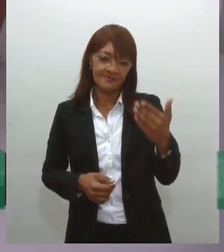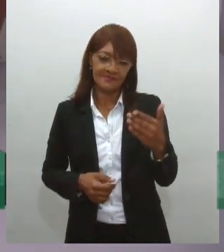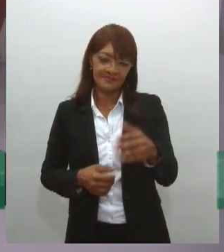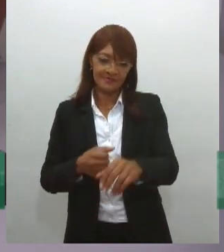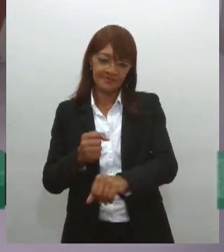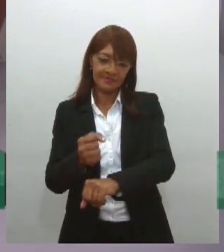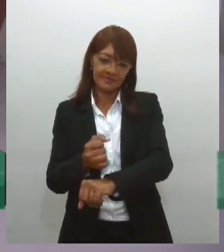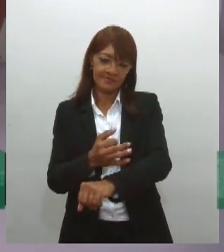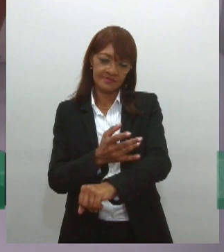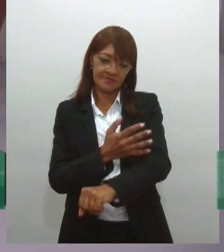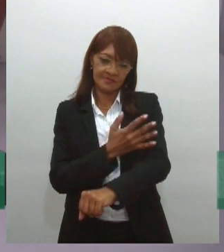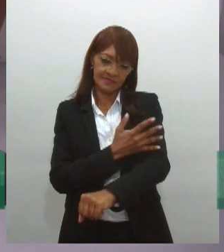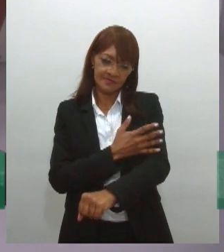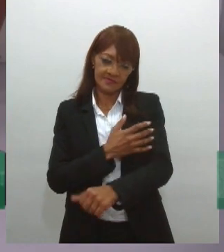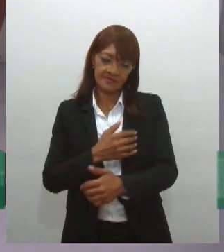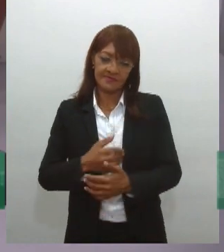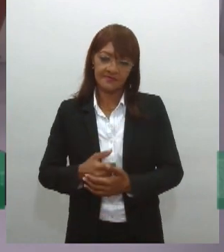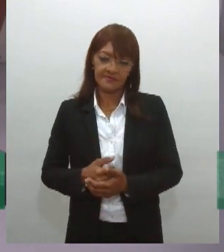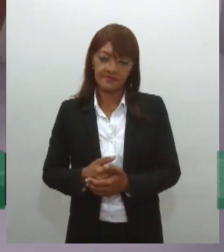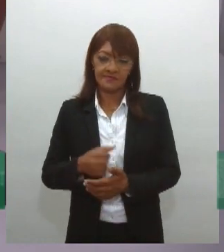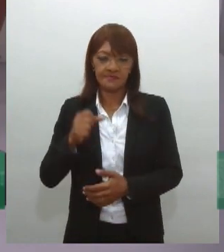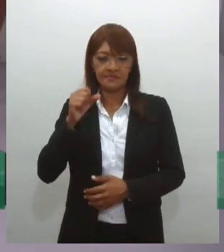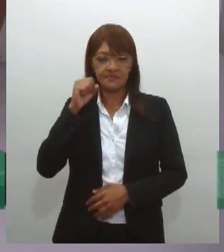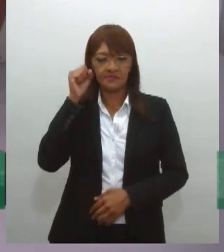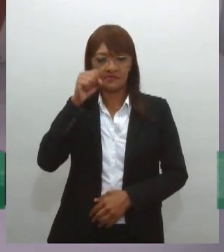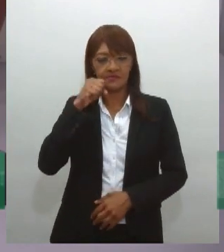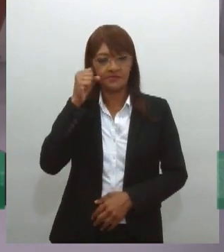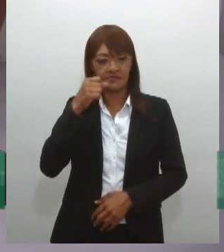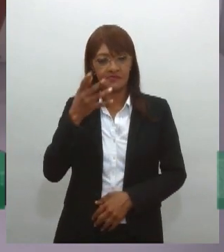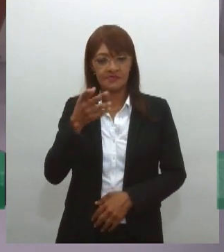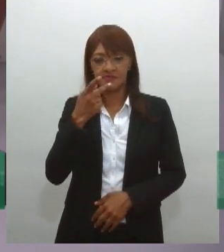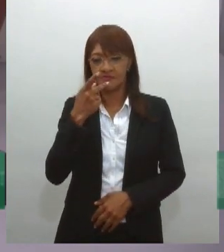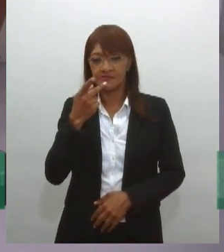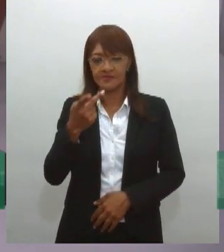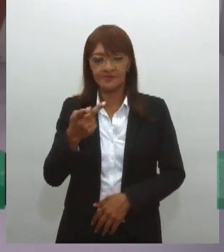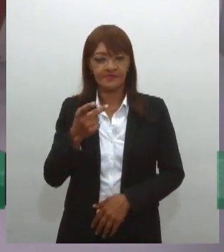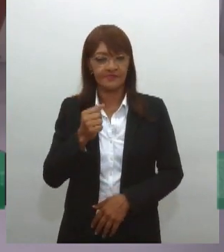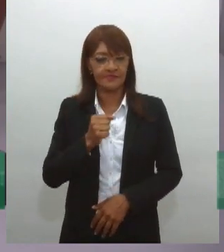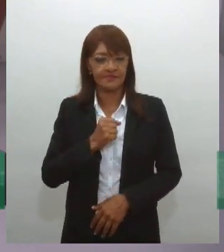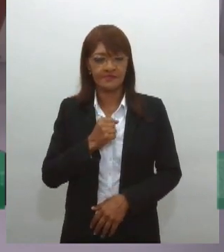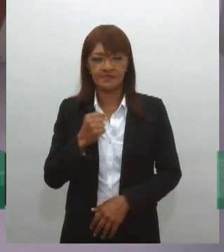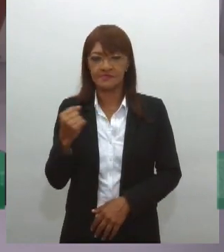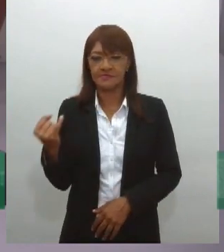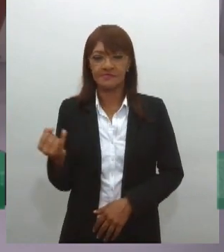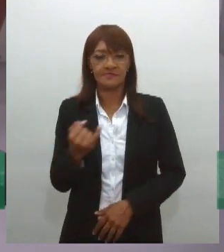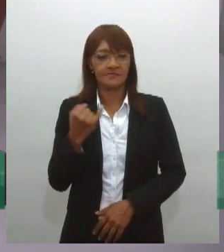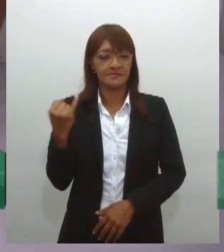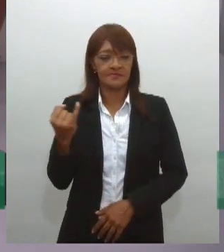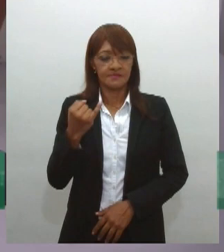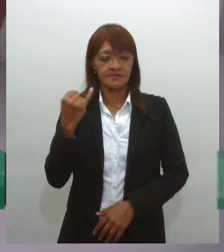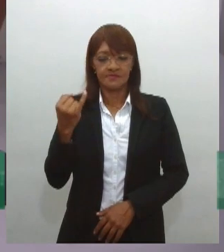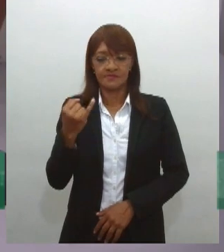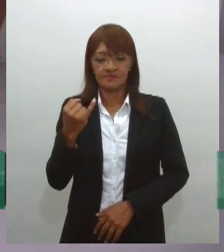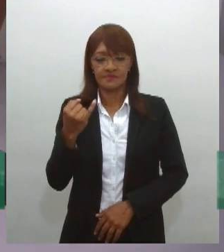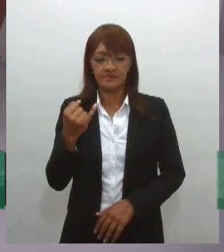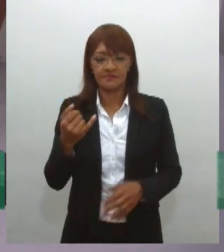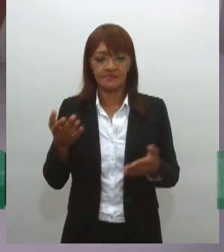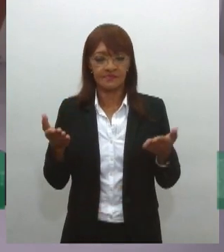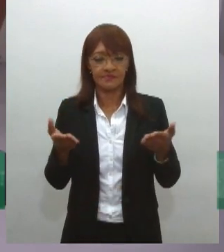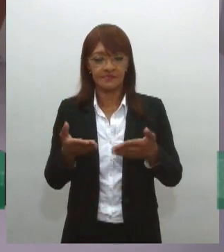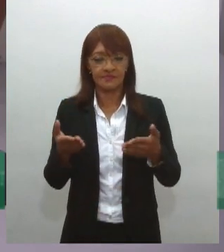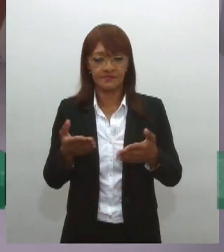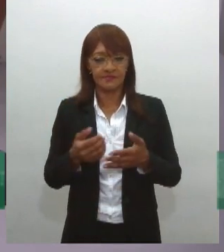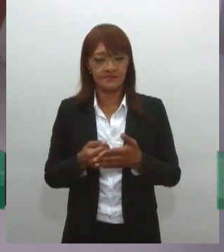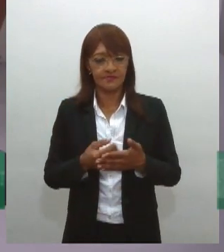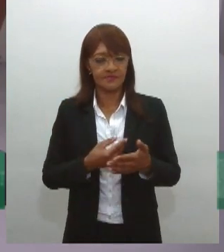nosso senador Humberto Costa, figura tão importante e emblemática nessa vitória da cultura brasileira.